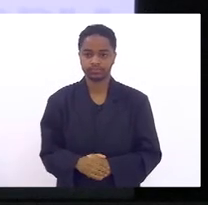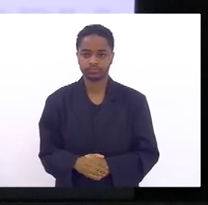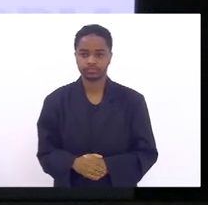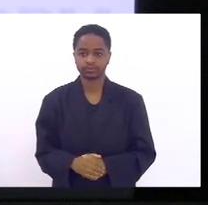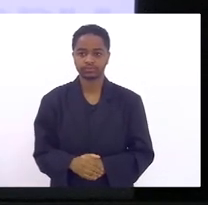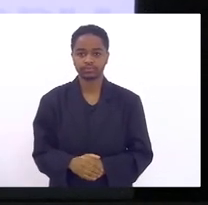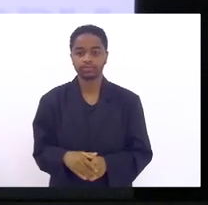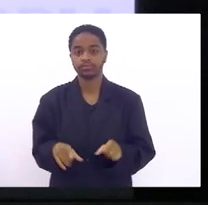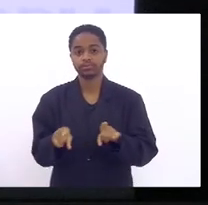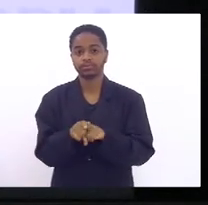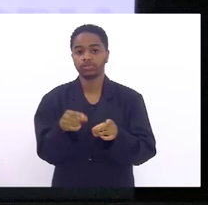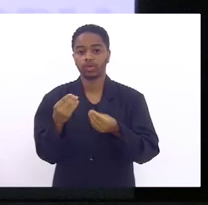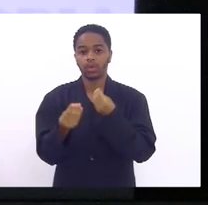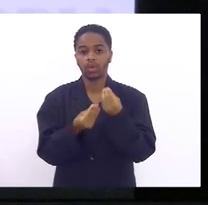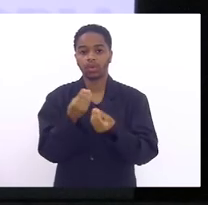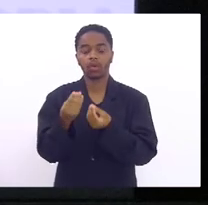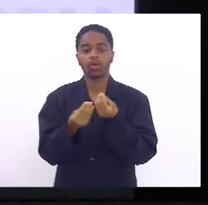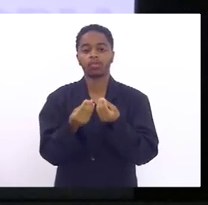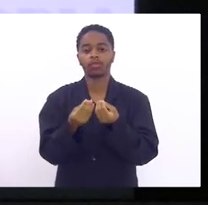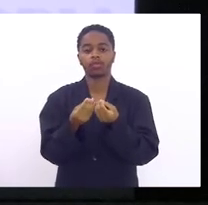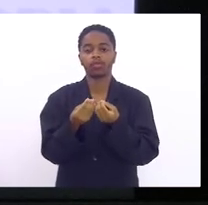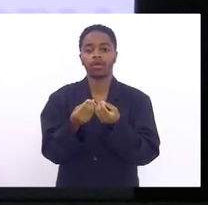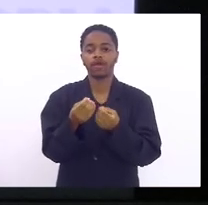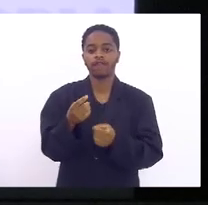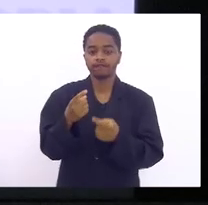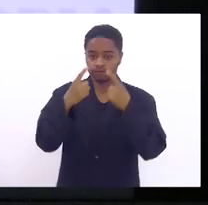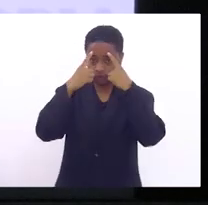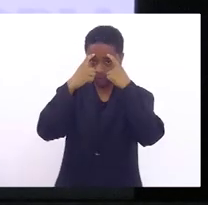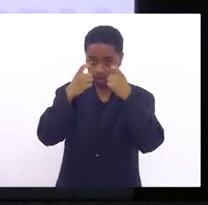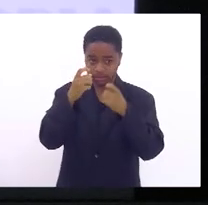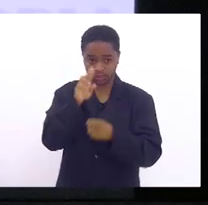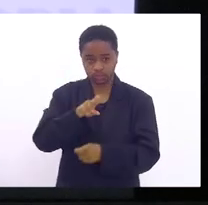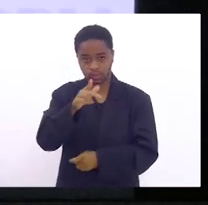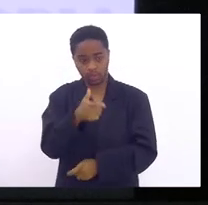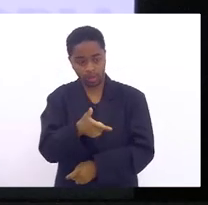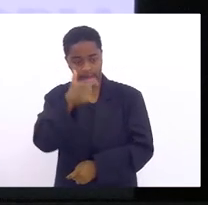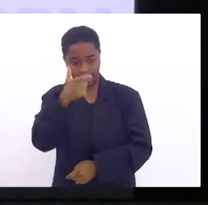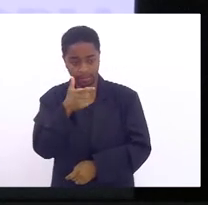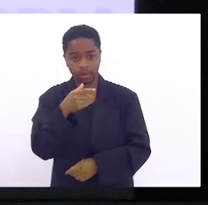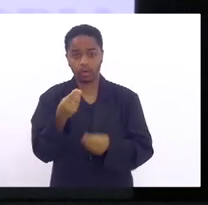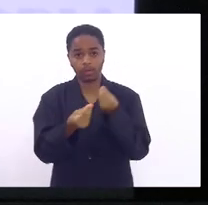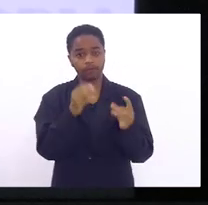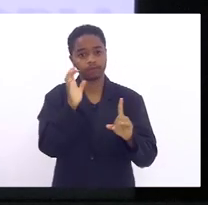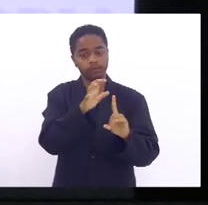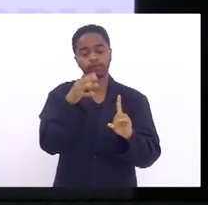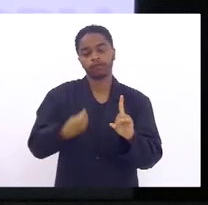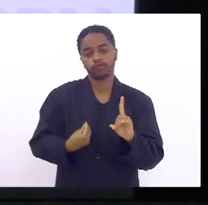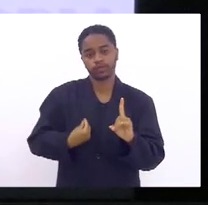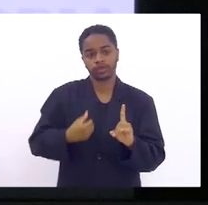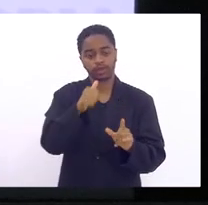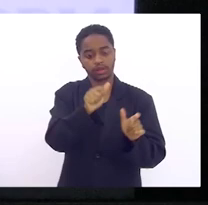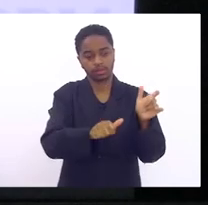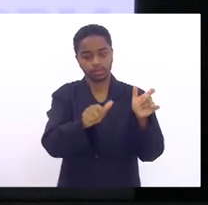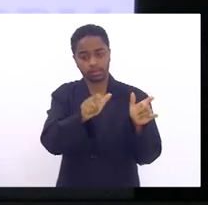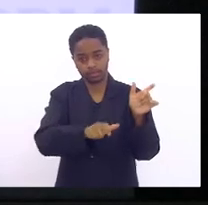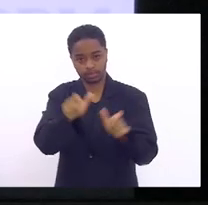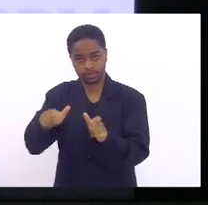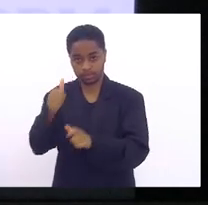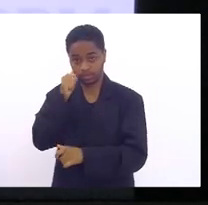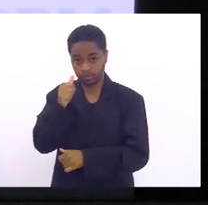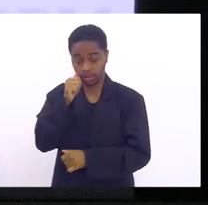os impactos da violência armada na vida das mulheres Nós também fizemos uma audiência diante dessas mulheres que perdem os seus